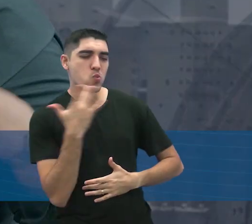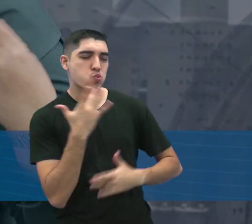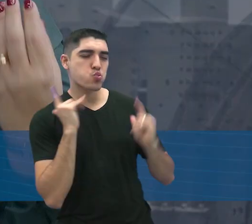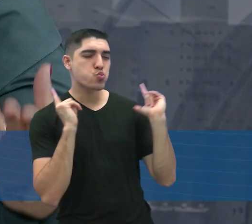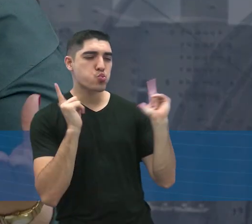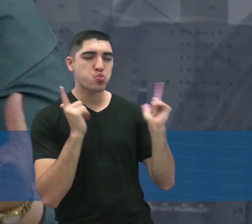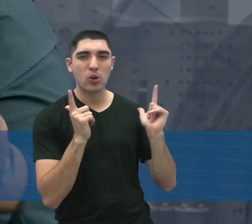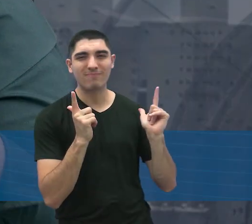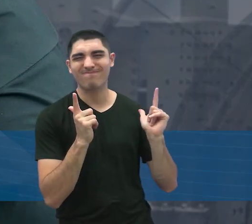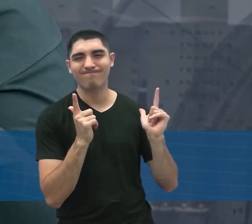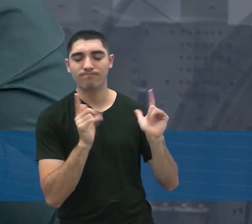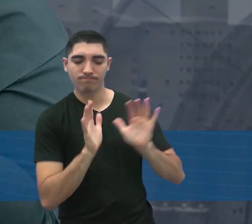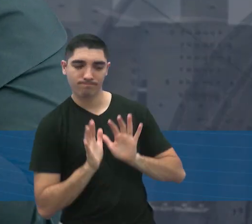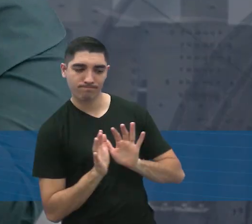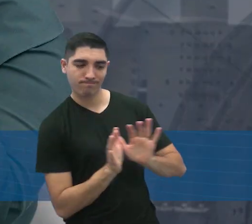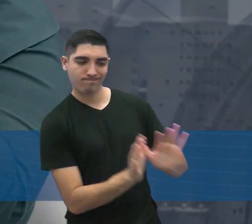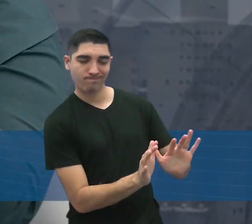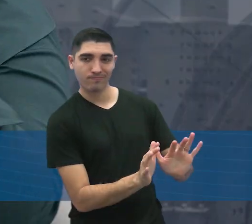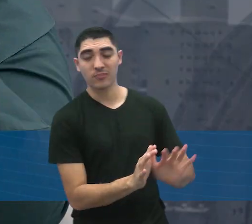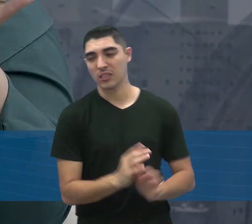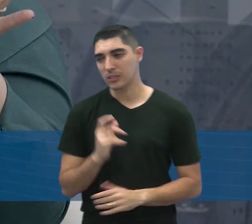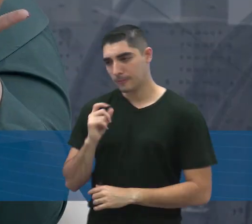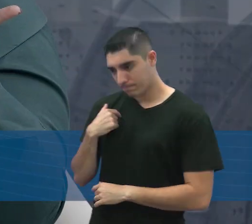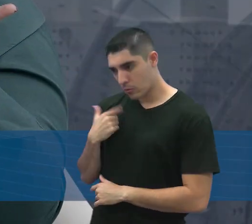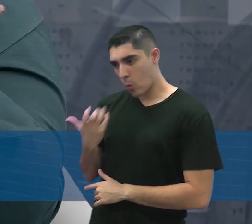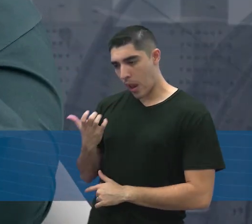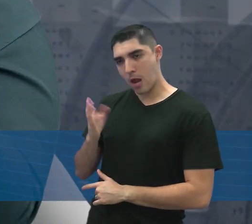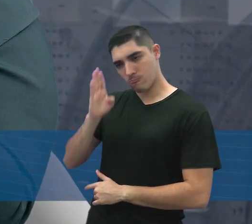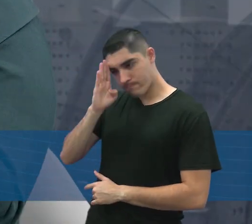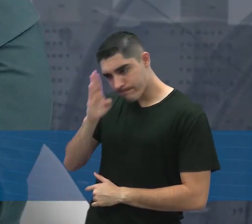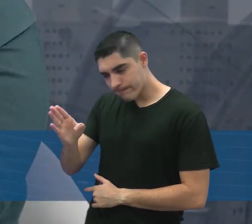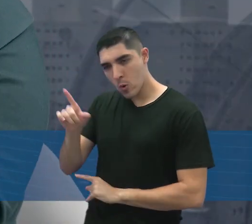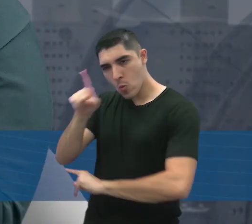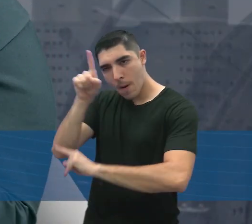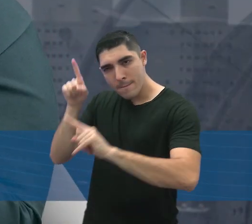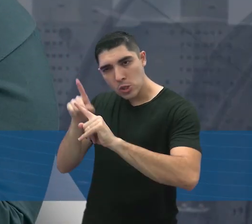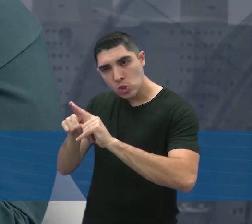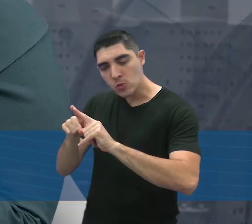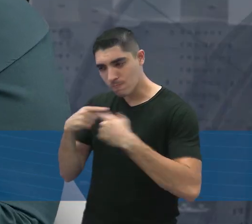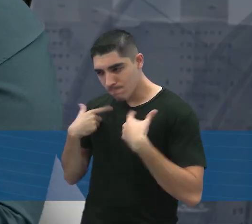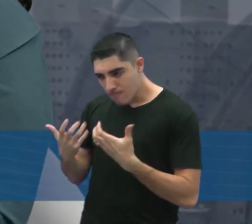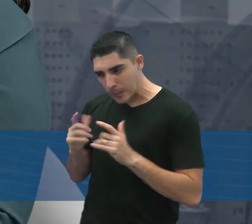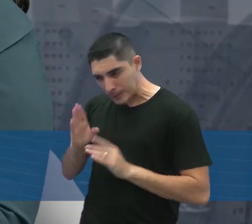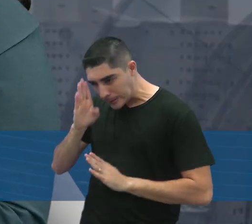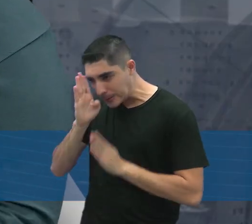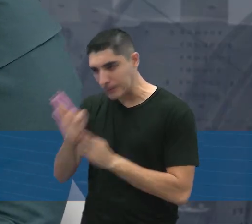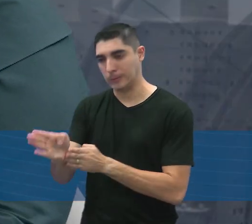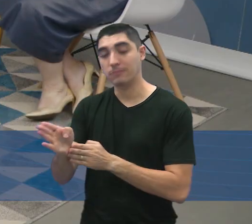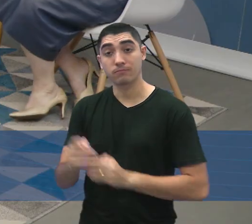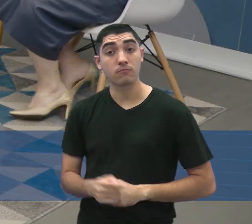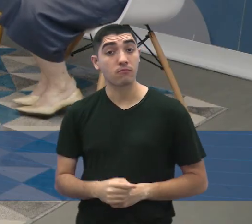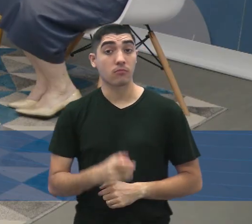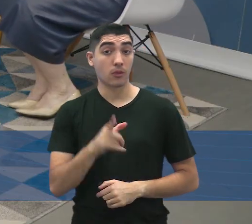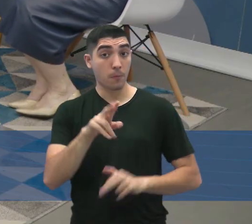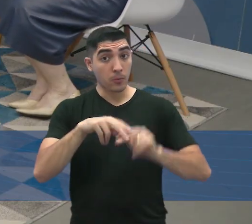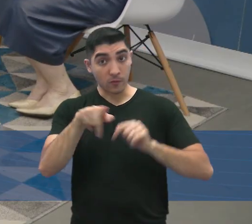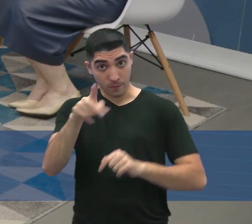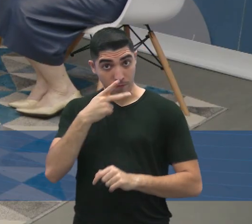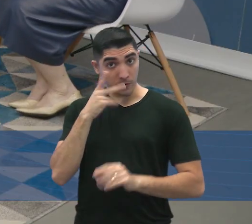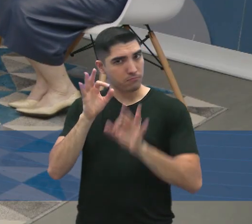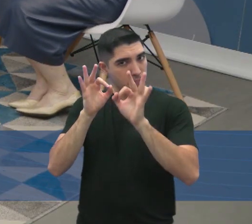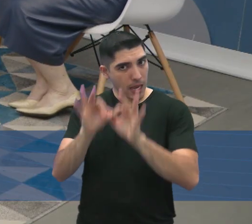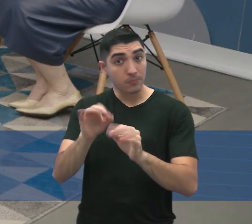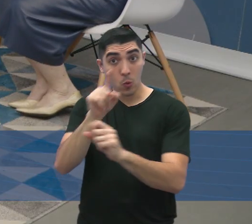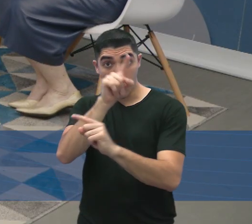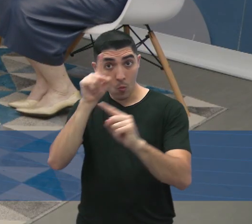isso que eu quero no longo prazo. Porque só ver os zeros aumentando não move ninguém a deixar de consumir. Ter objetivo, que